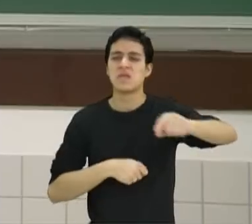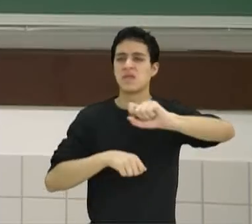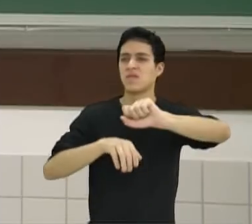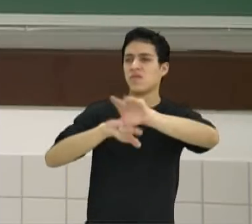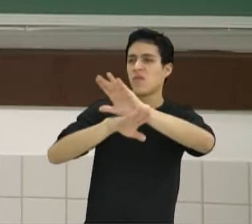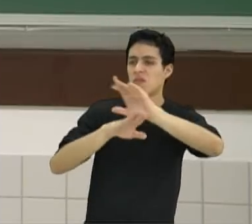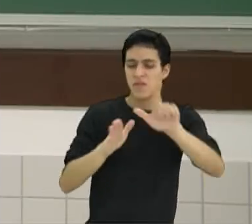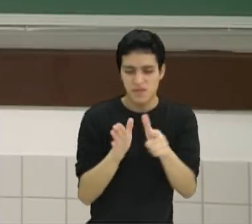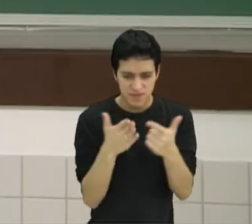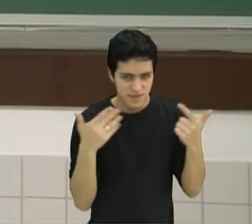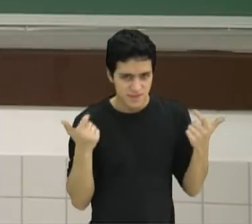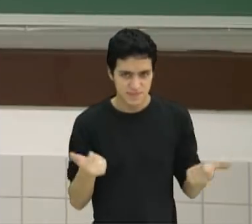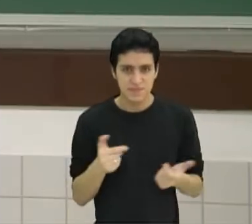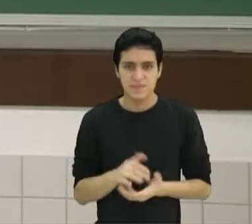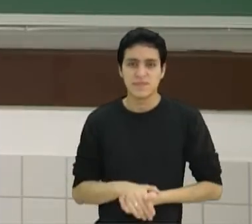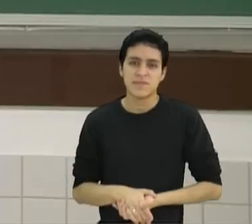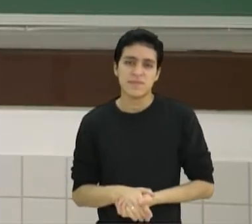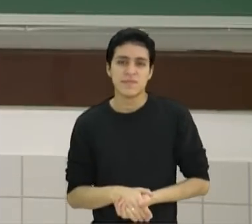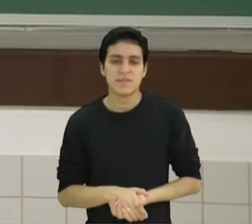em diversos locais.